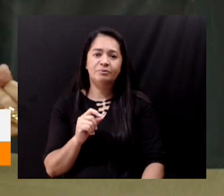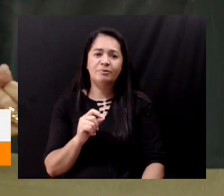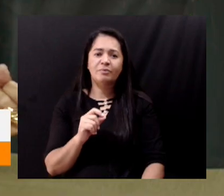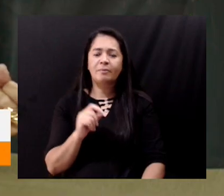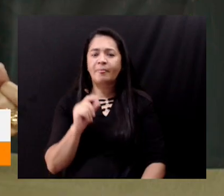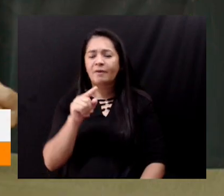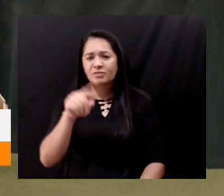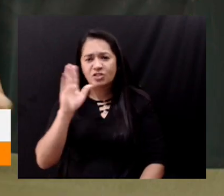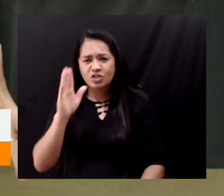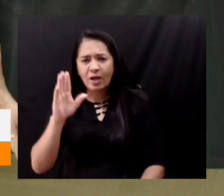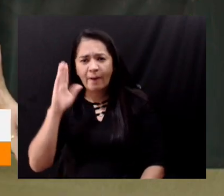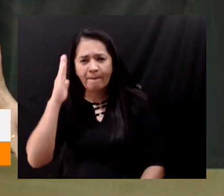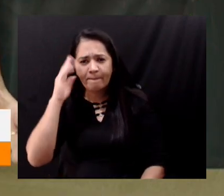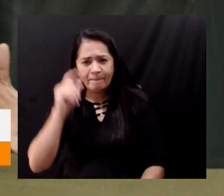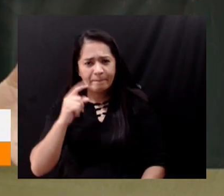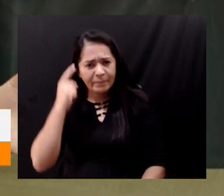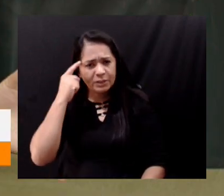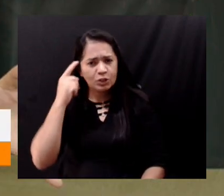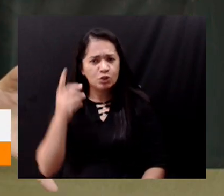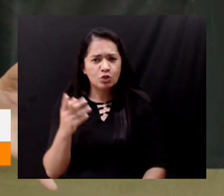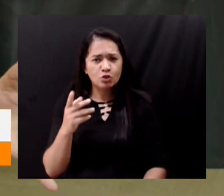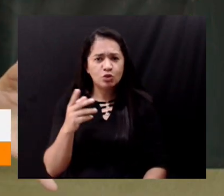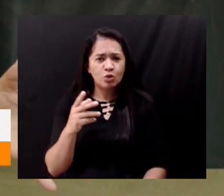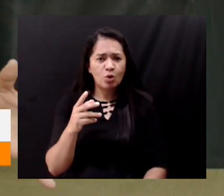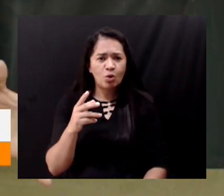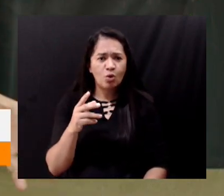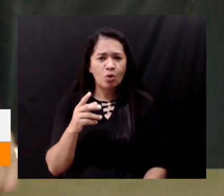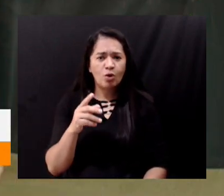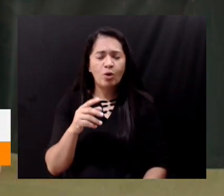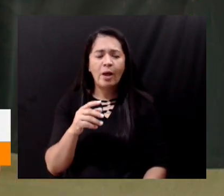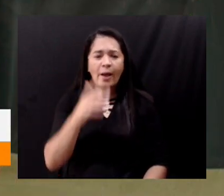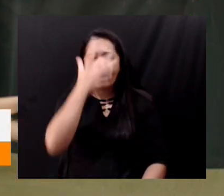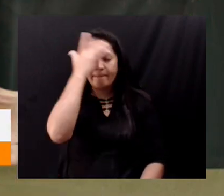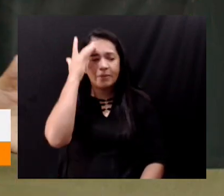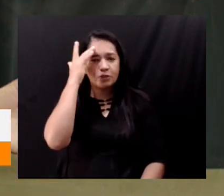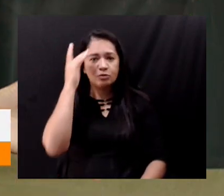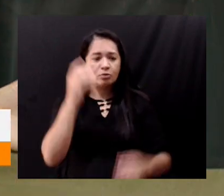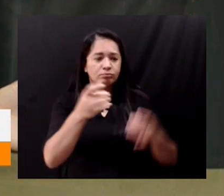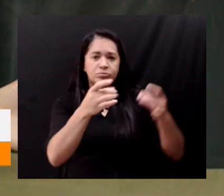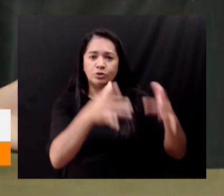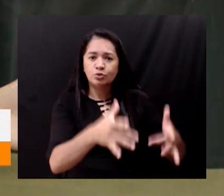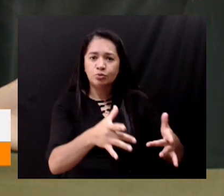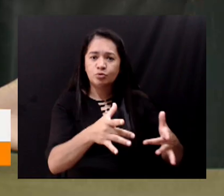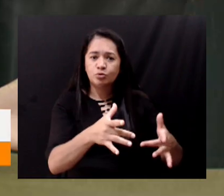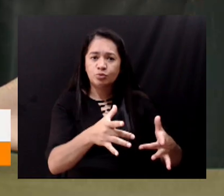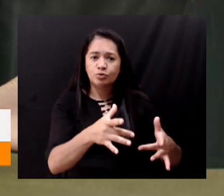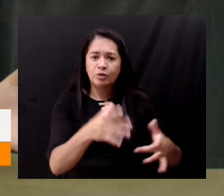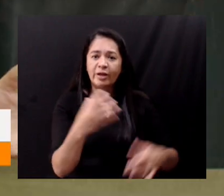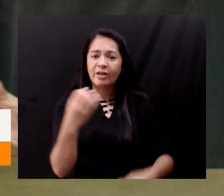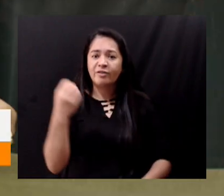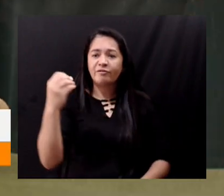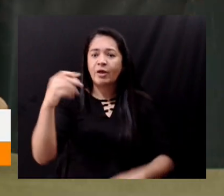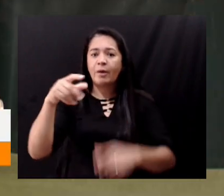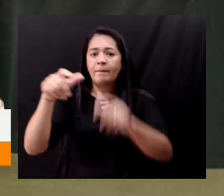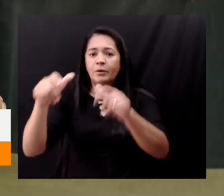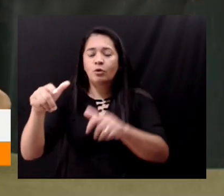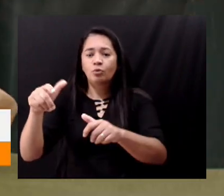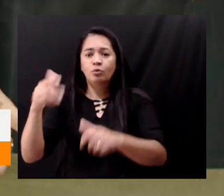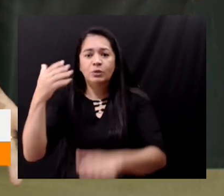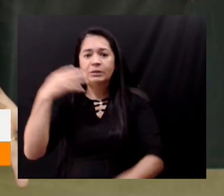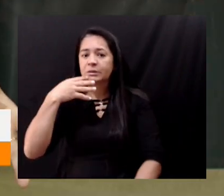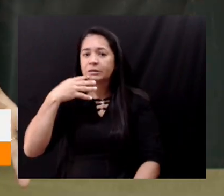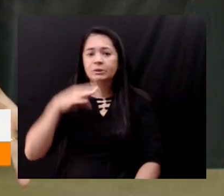fazer um intercâmbio? O que leva uma pessoa a largar tudo e partir para um desconhecido, né? Então, a gente vai discutir